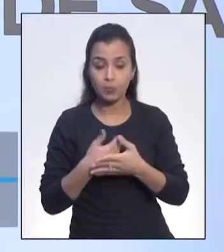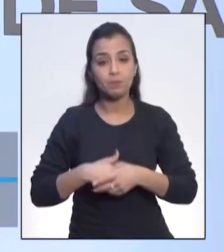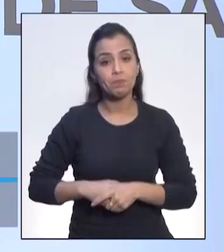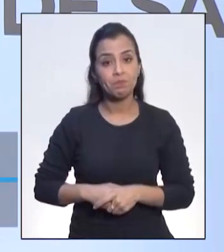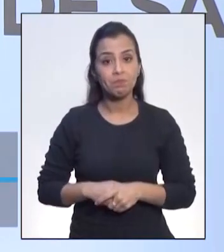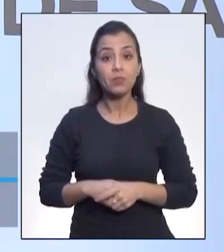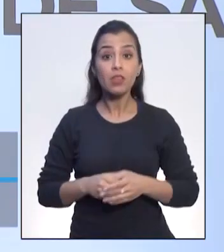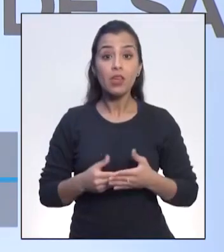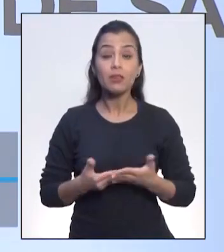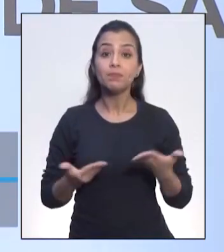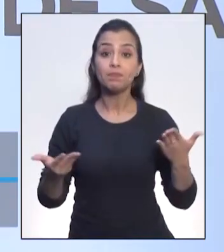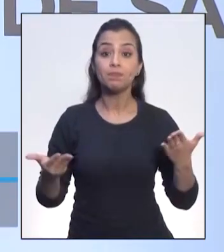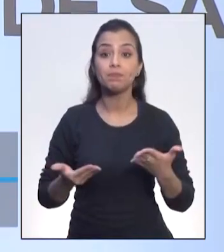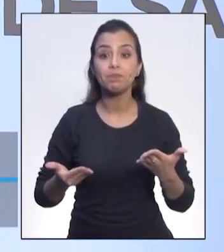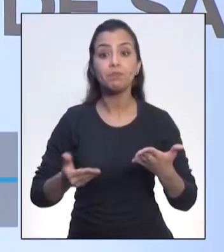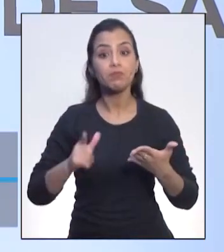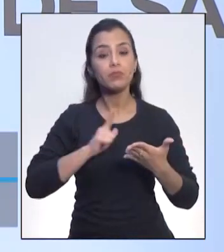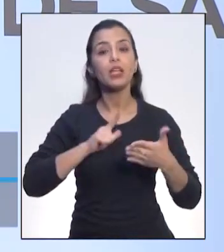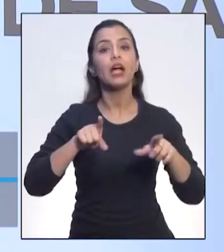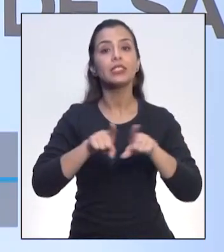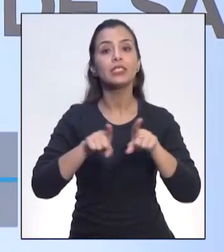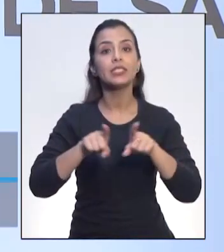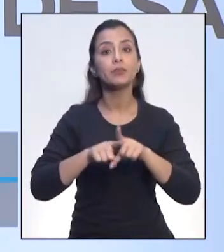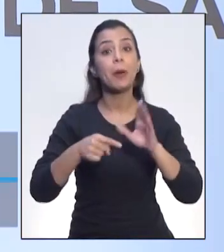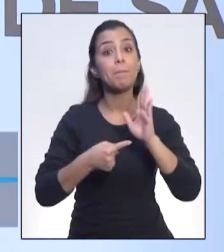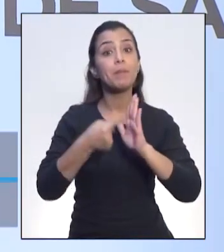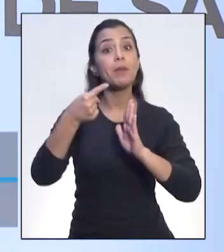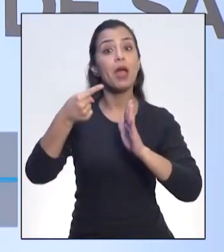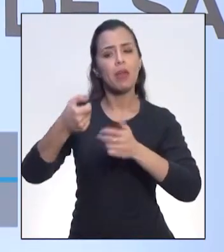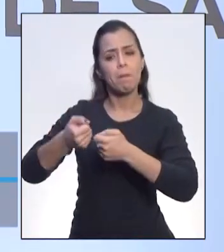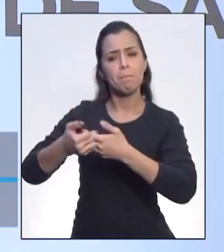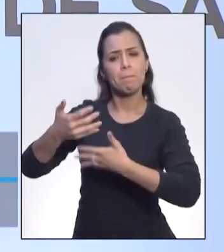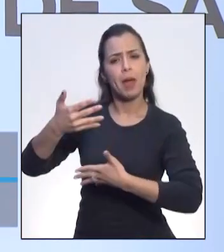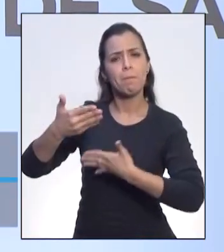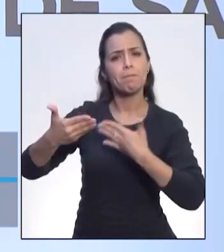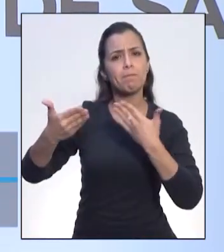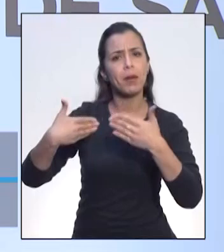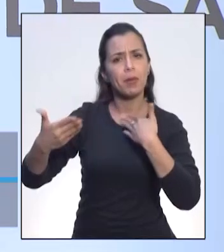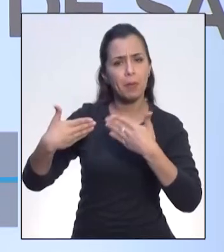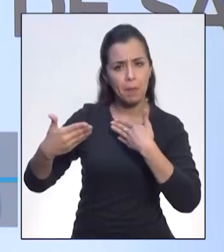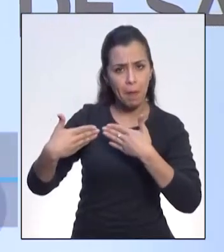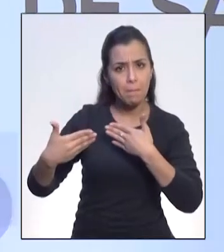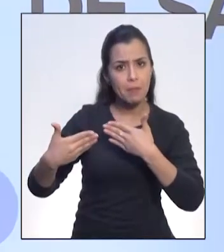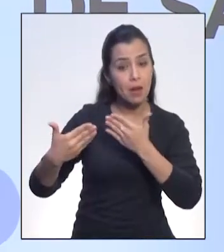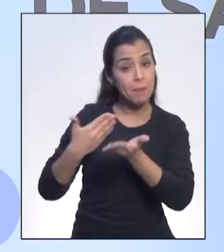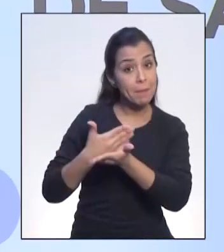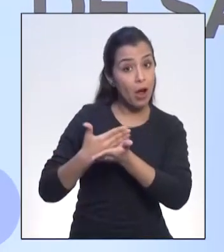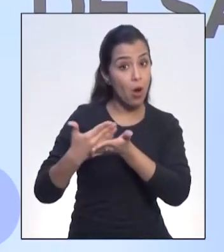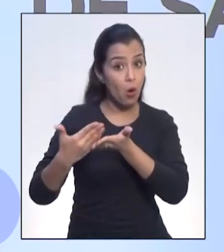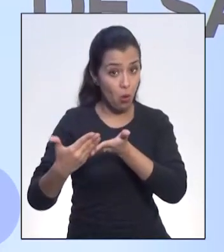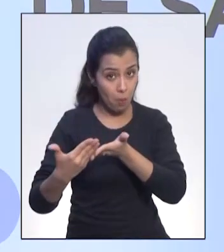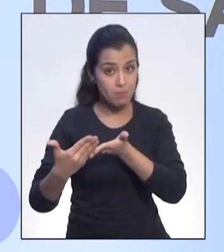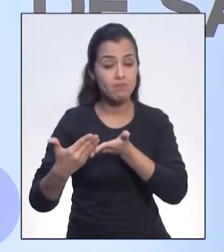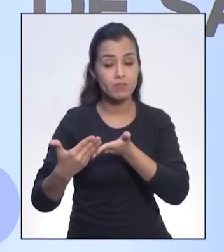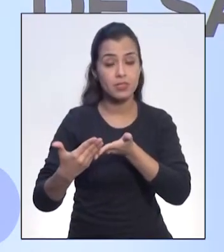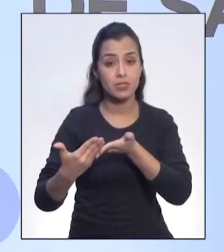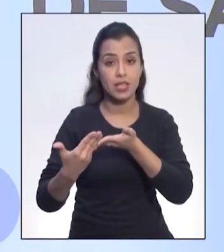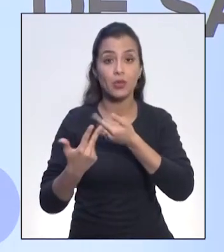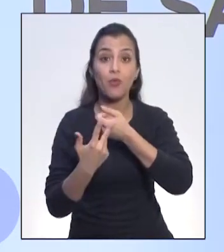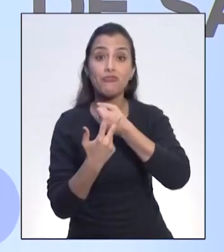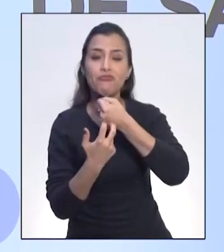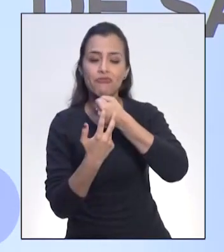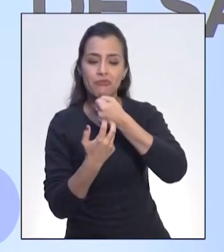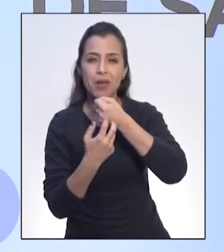E, neste sentido, nós temos aí a nossa primeira interação, a nossa primeira dinâmica, para a gente começar a trabalhar o primeiro verbo